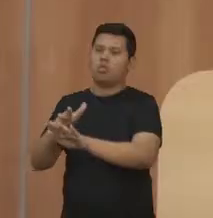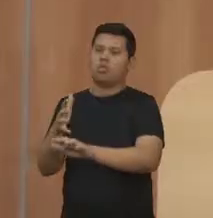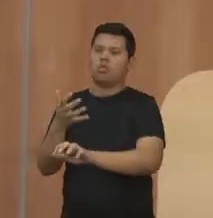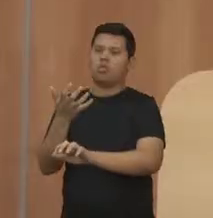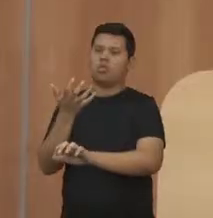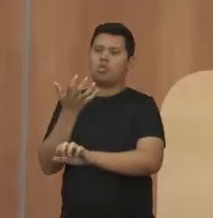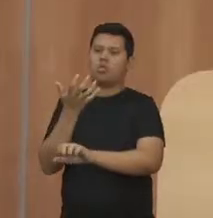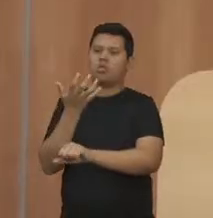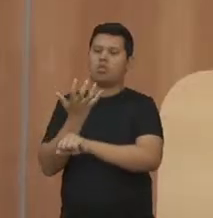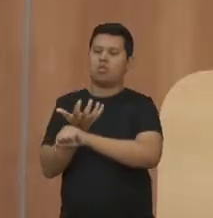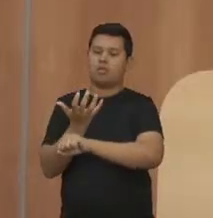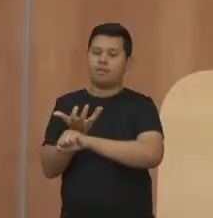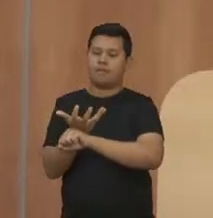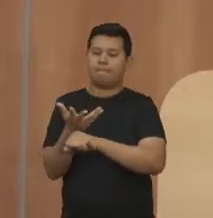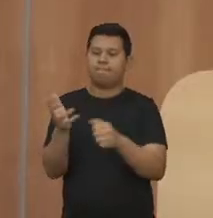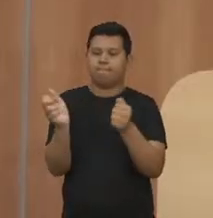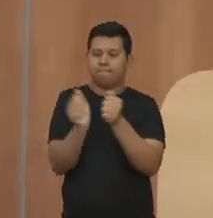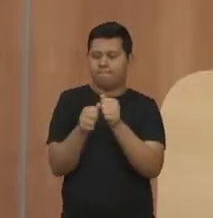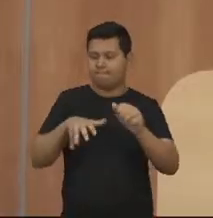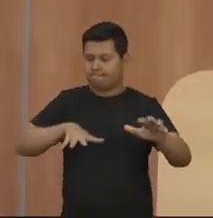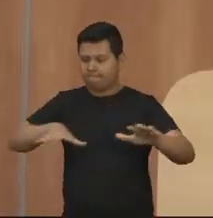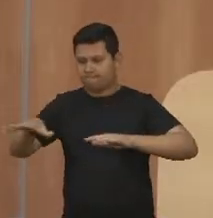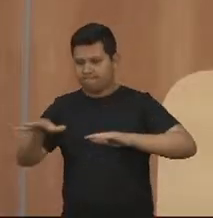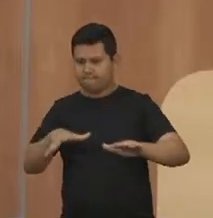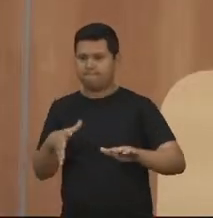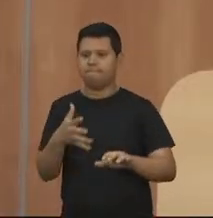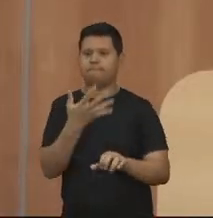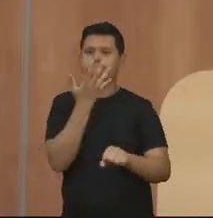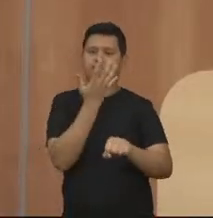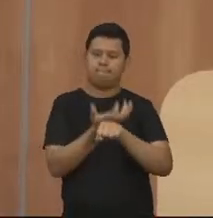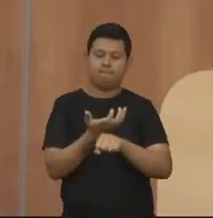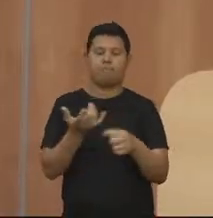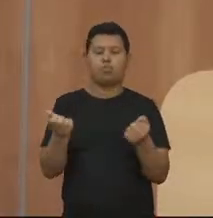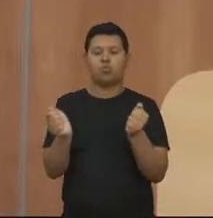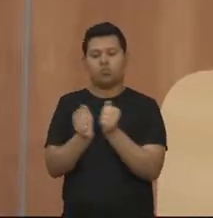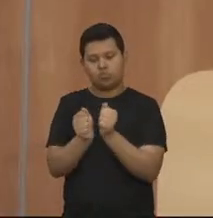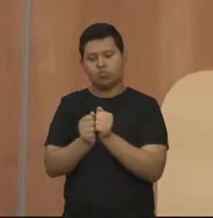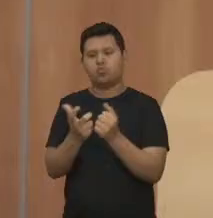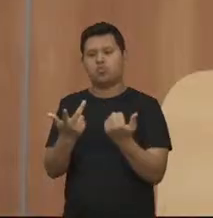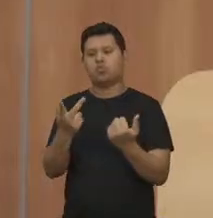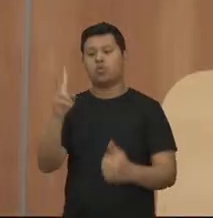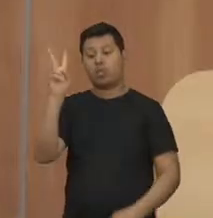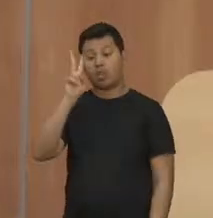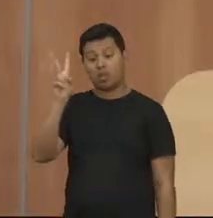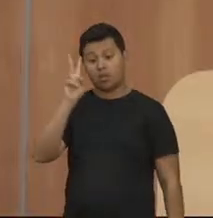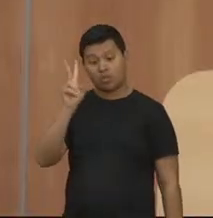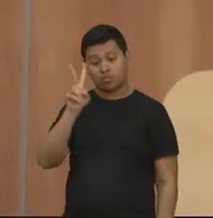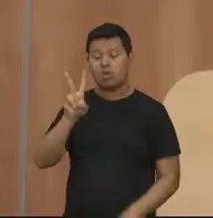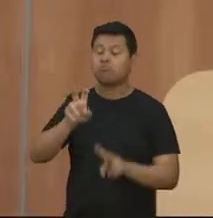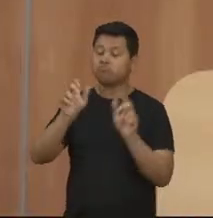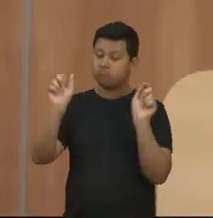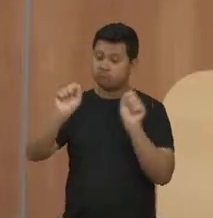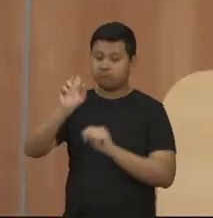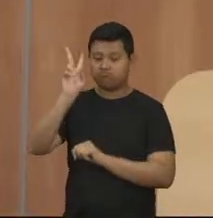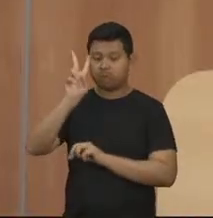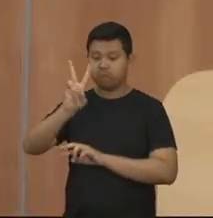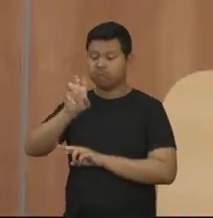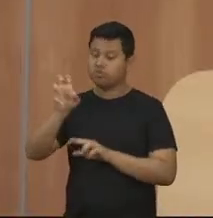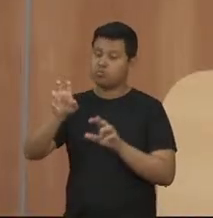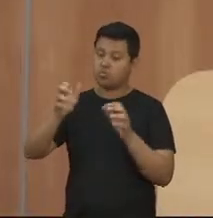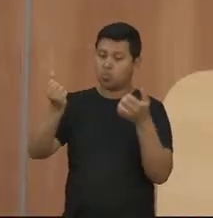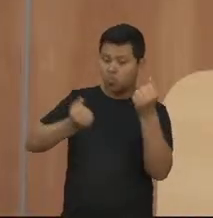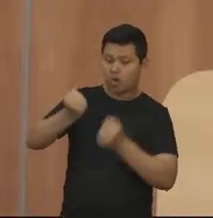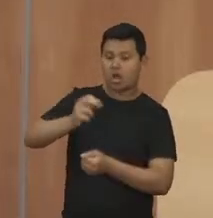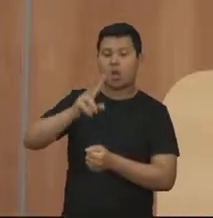mobilidade urbana juntamente com a parte de urbanização. Vai trabalhar história, trabalha história do carro, história do pedestre,